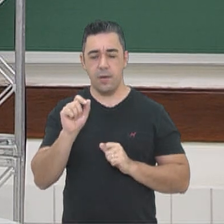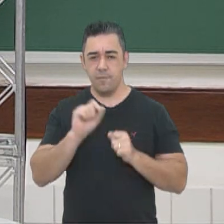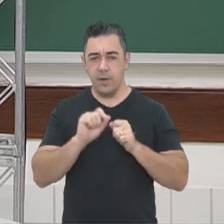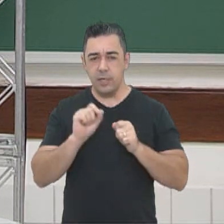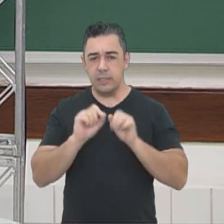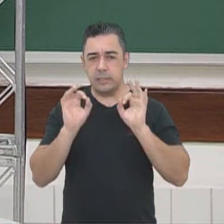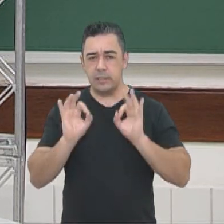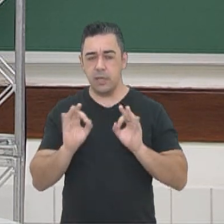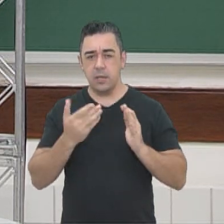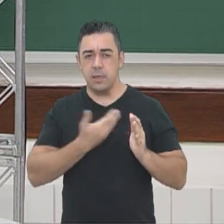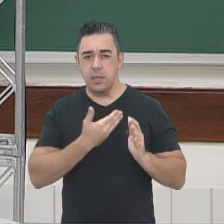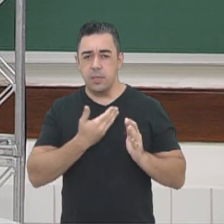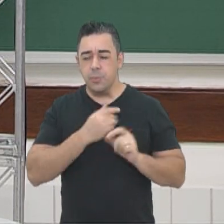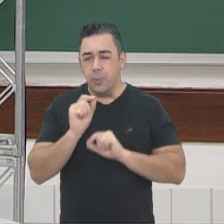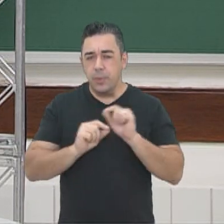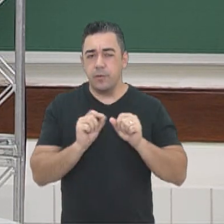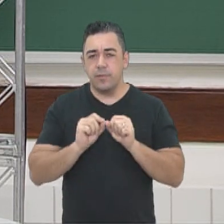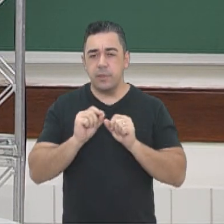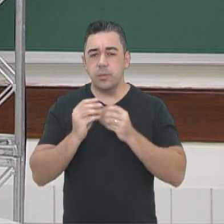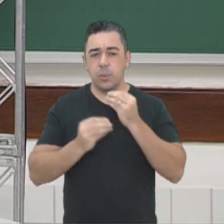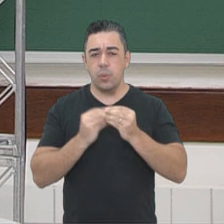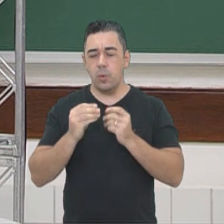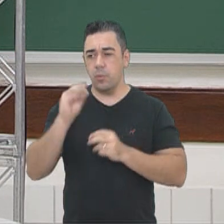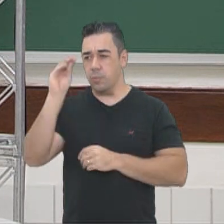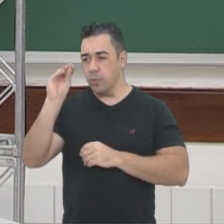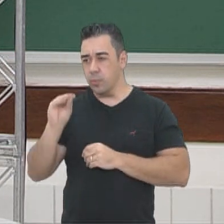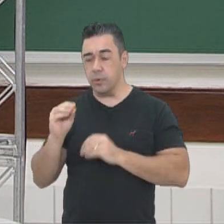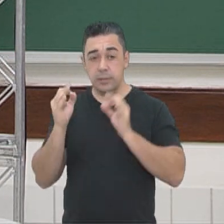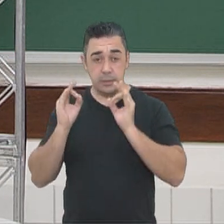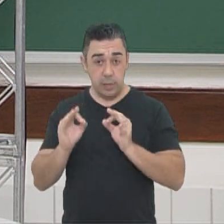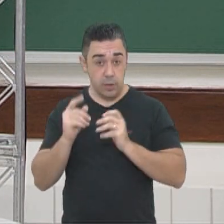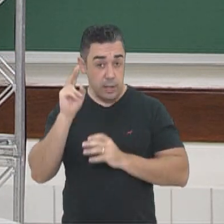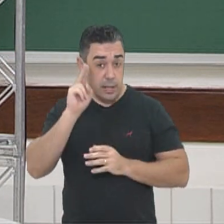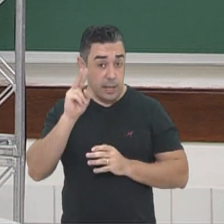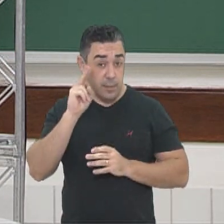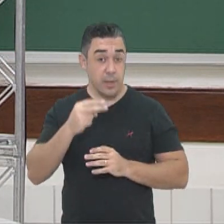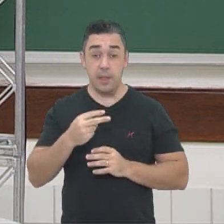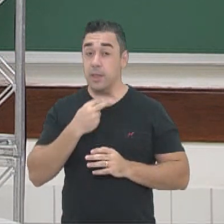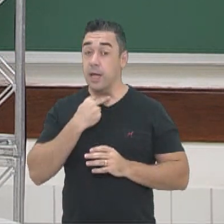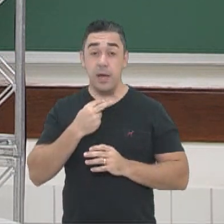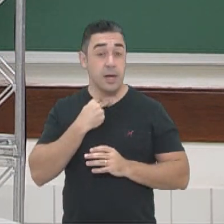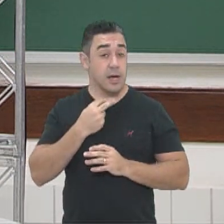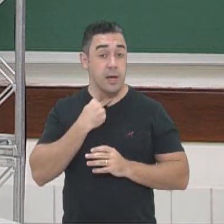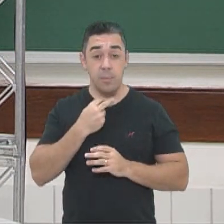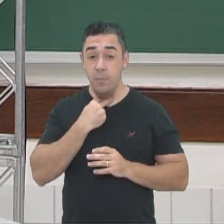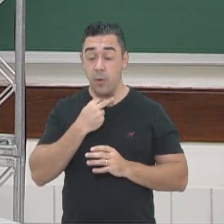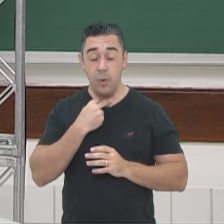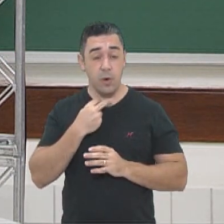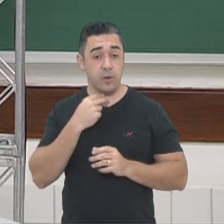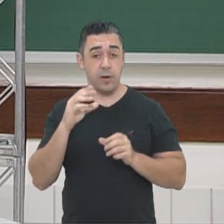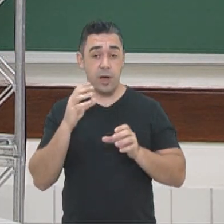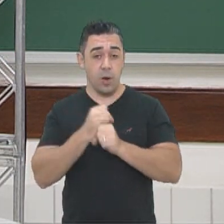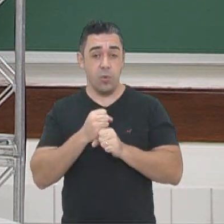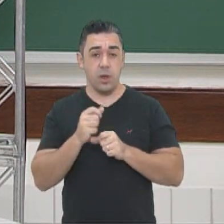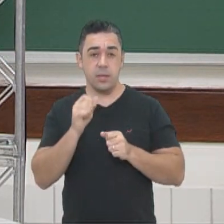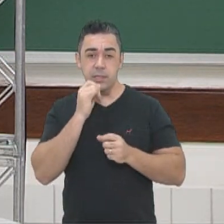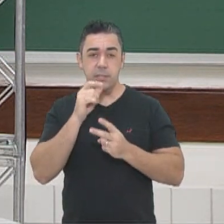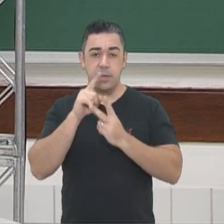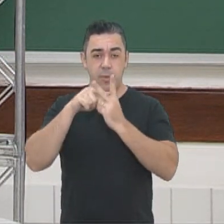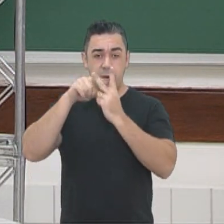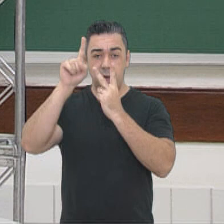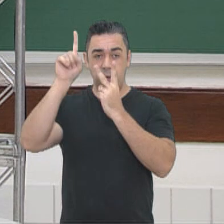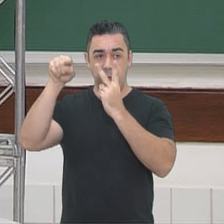velha amiga racionalização de denominadores, tá? Lembra que a gente não pode fazer conta quando tem uma raiz aqui